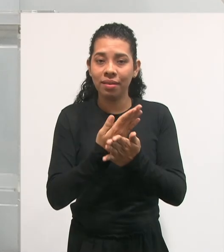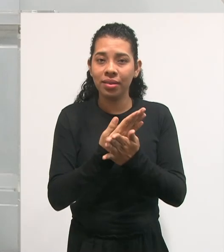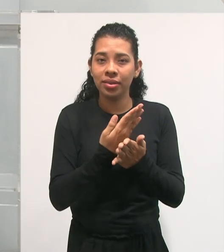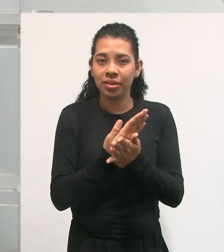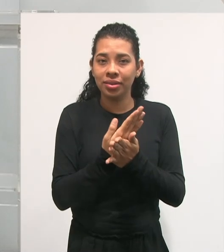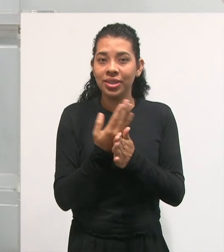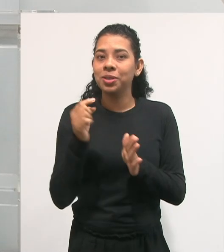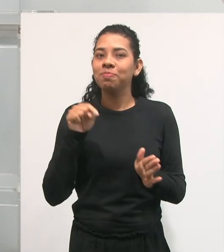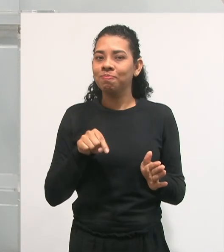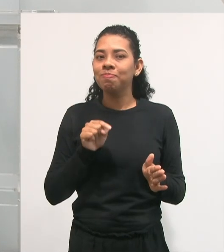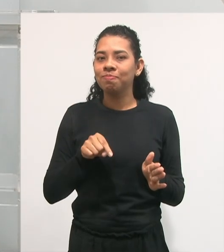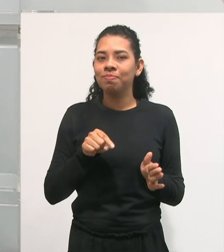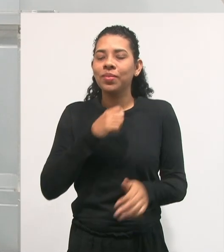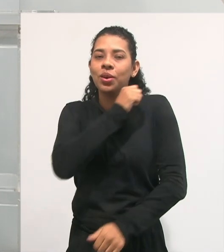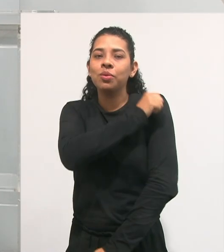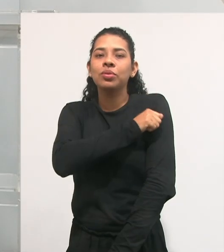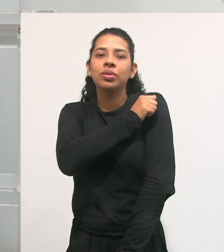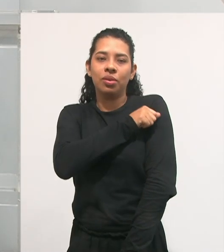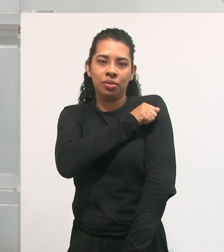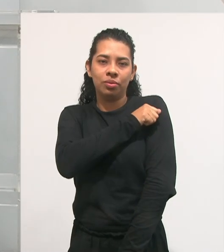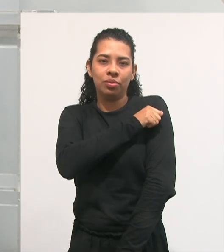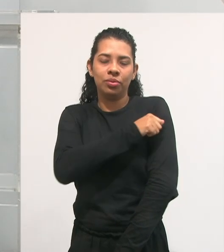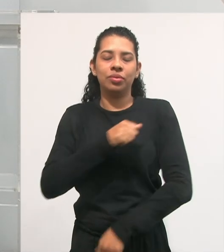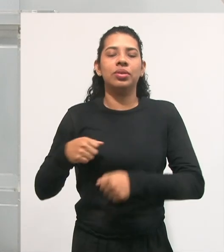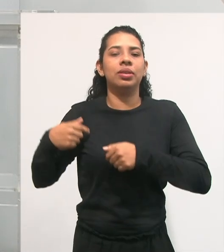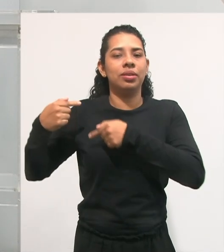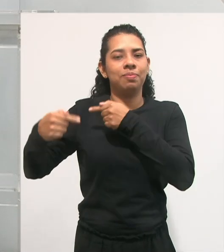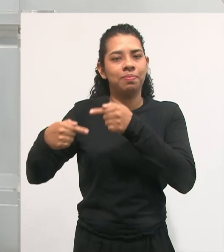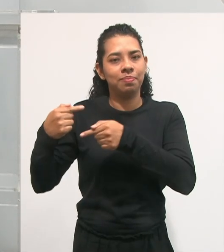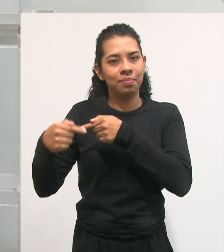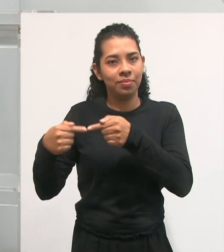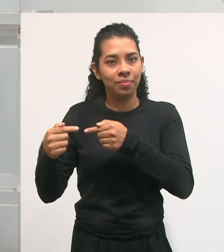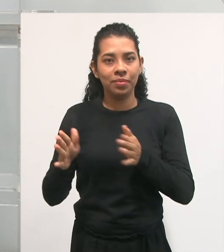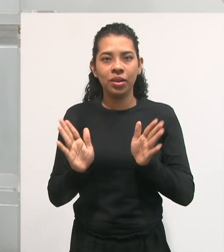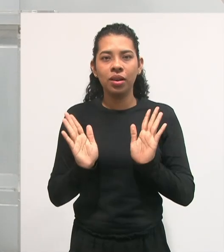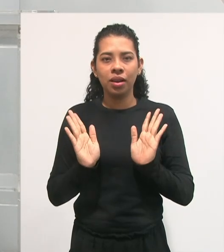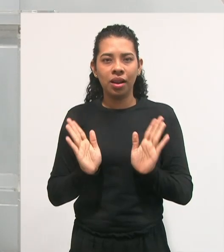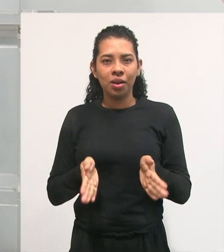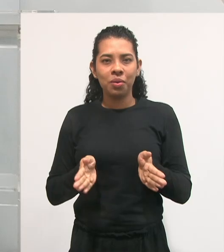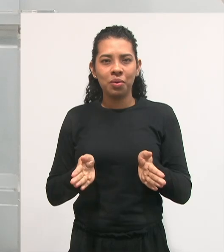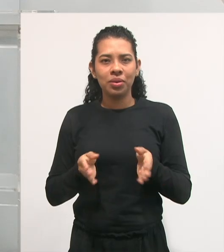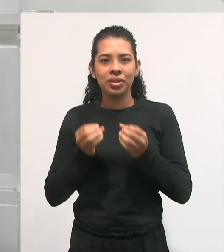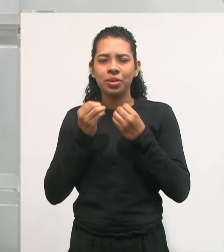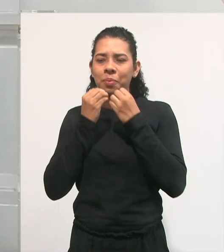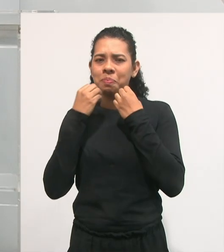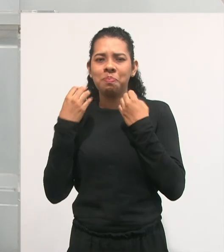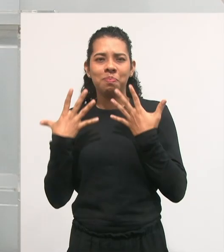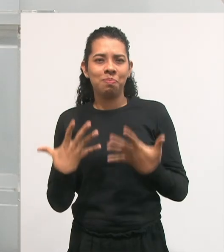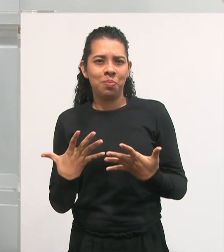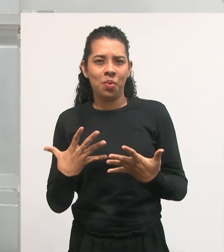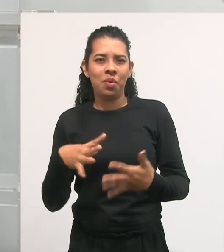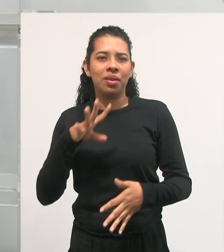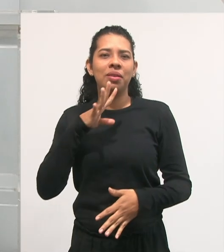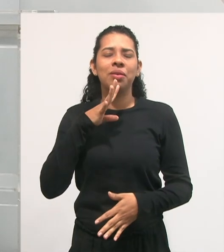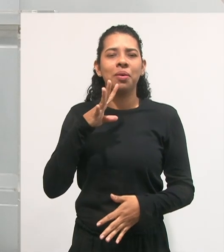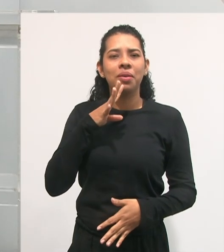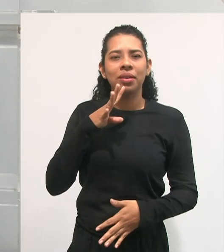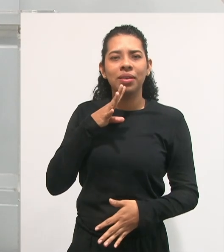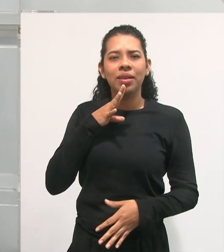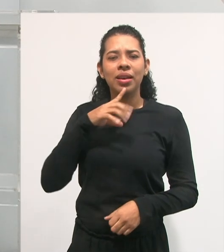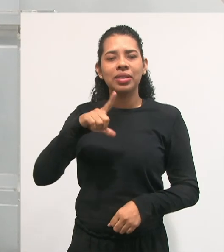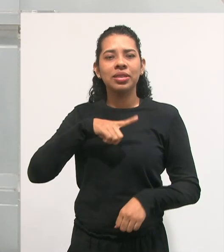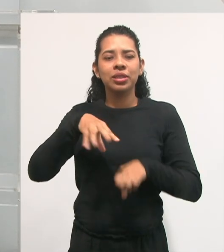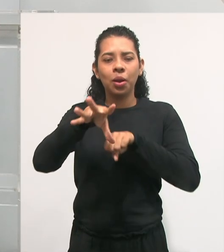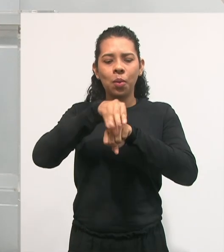alunos, eles, principalmente essa geração, né, atual, eles são os nativos digitais, então eles estão com o smartphone na mão o